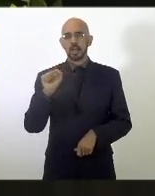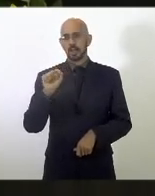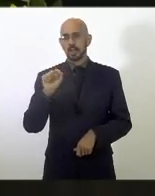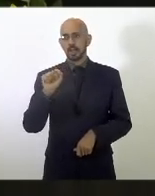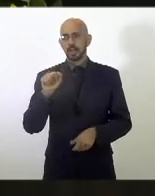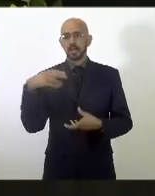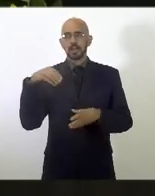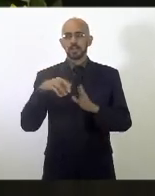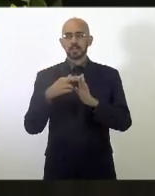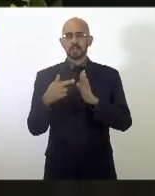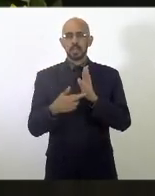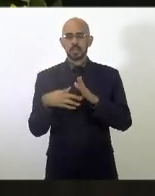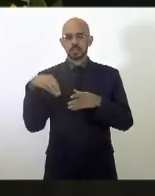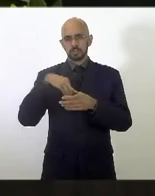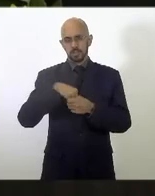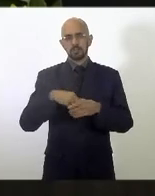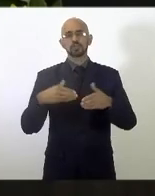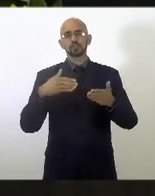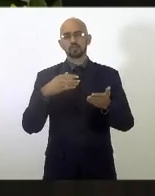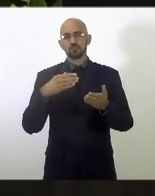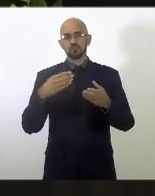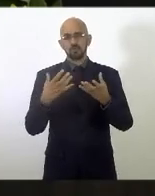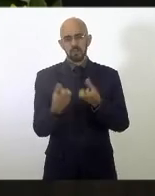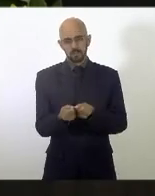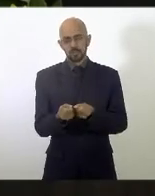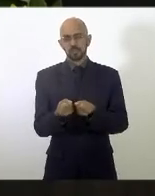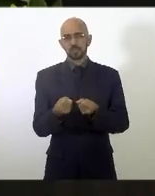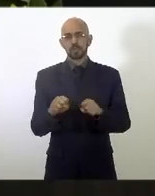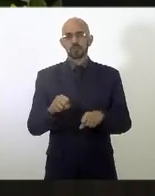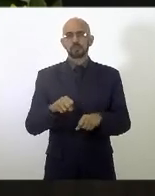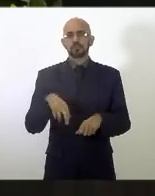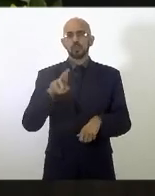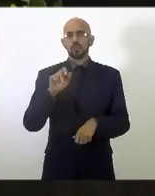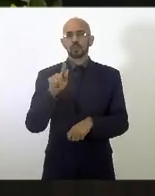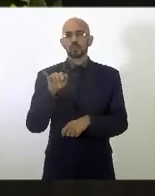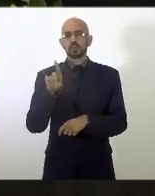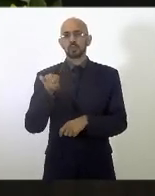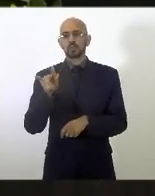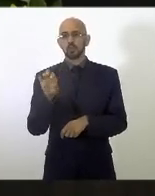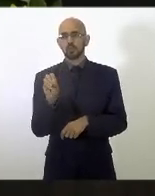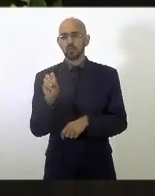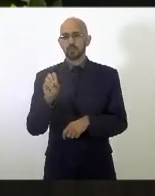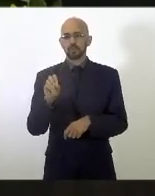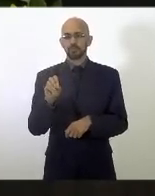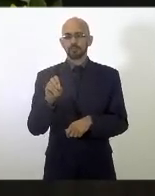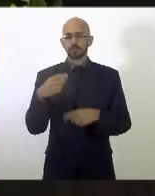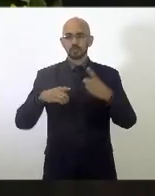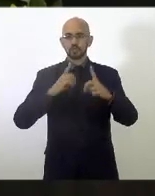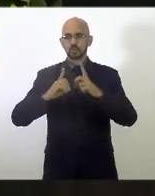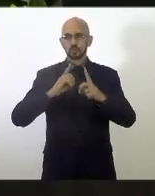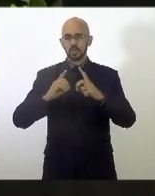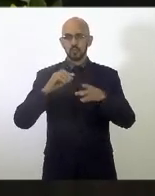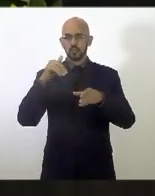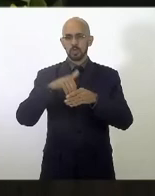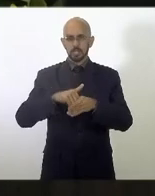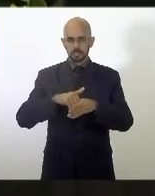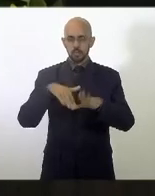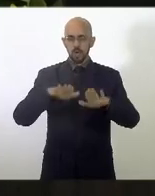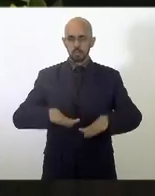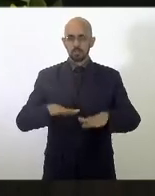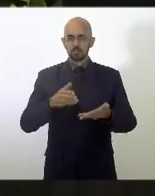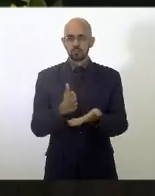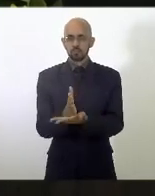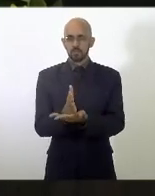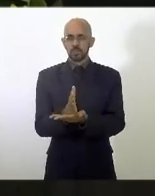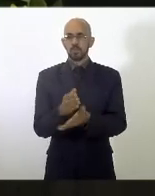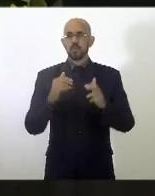Internas e Proposição Externa, favorável. Relator, deputado Rodrigo Amorim. Em discussão. Não havendo que queira discutir, encerra a discussão. Em votação, os senhores que aprovam permaneçam